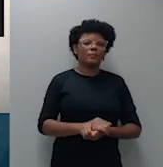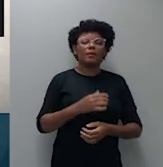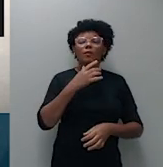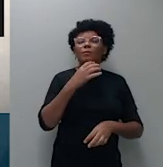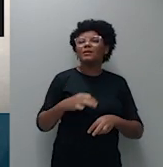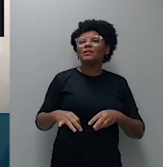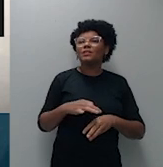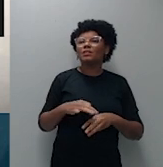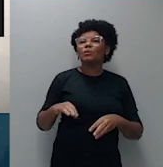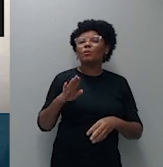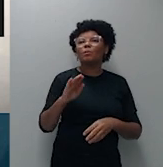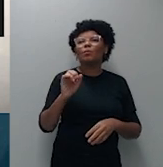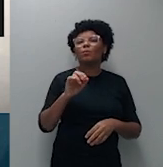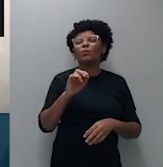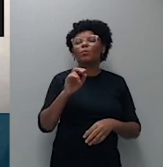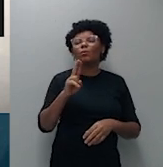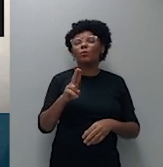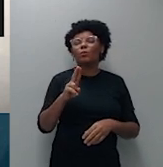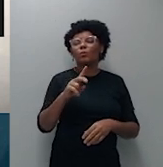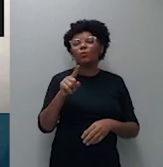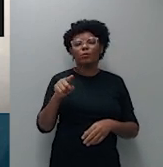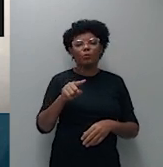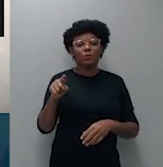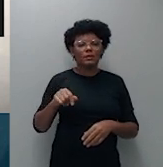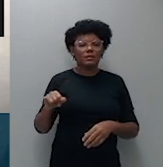ministro marco buzzi